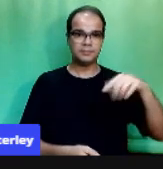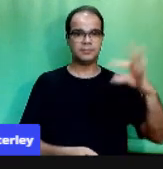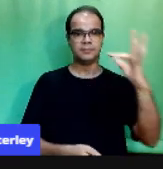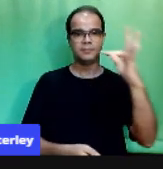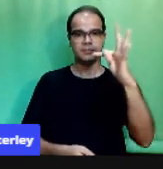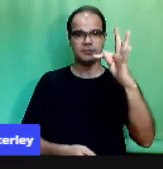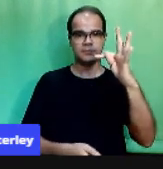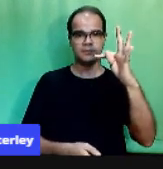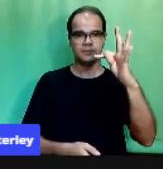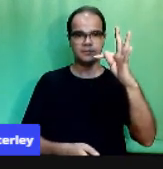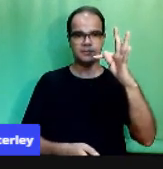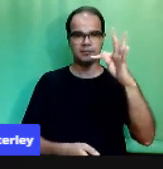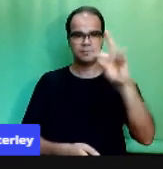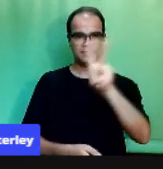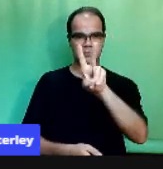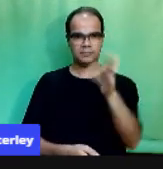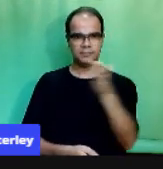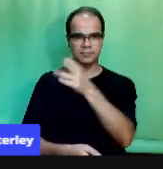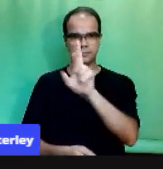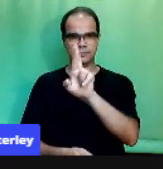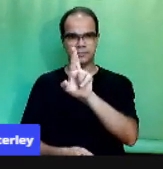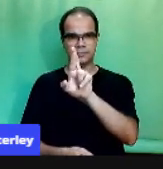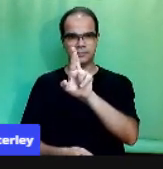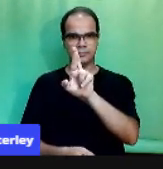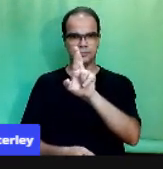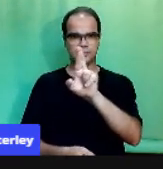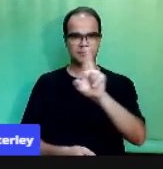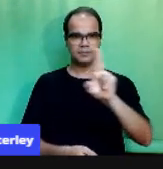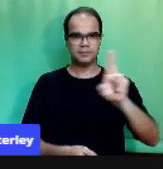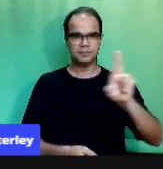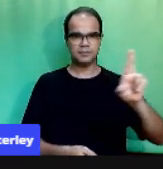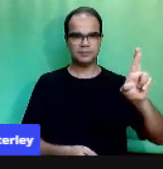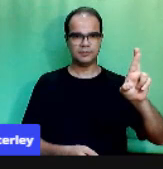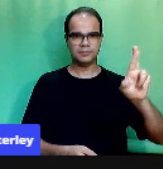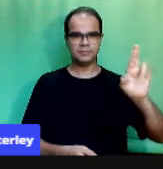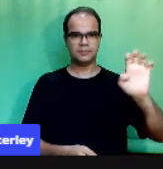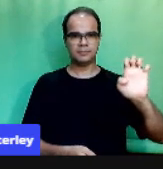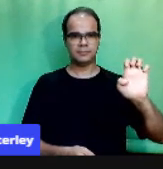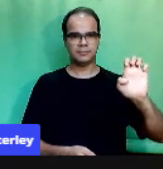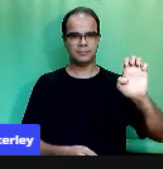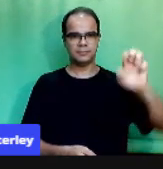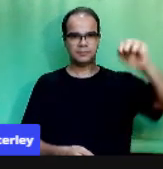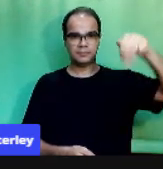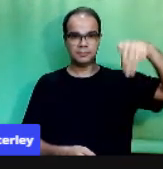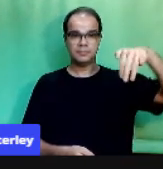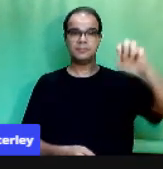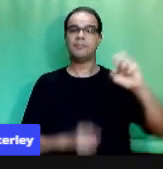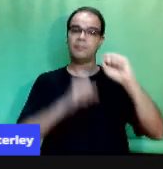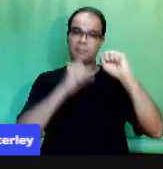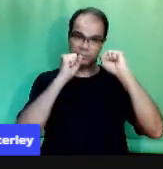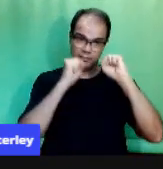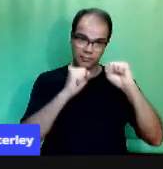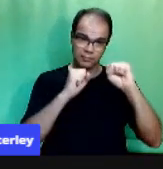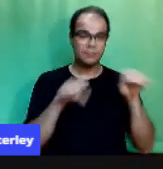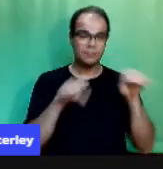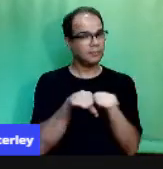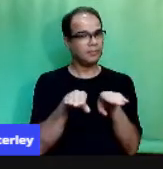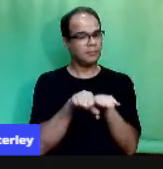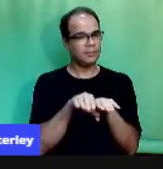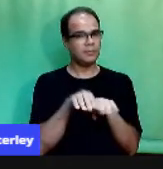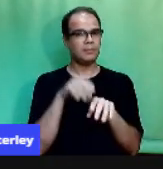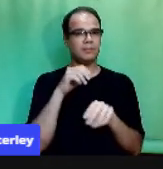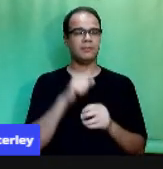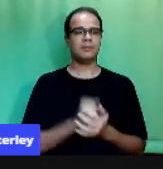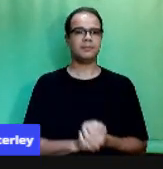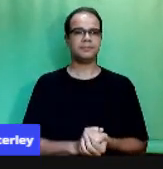estar disponibilizando, né, os vídeos nesse espaço virtual do Google. E nós temos